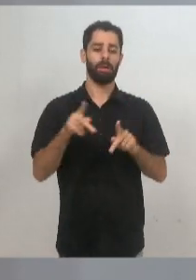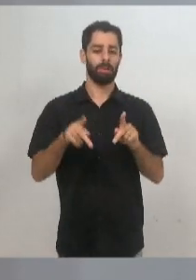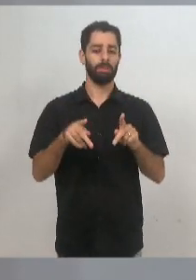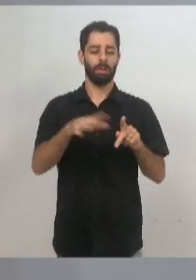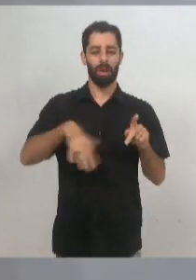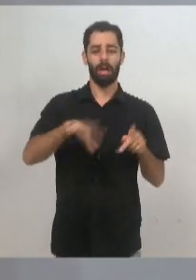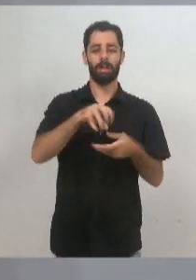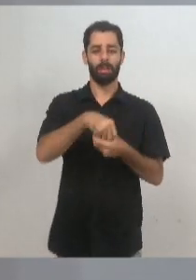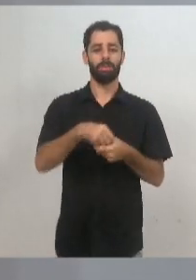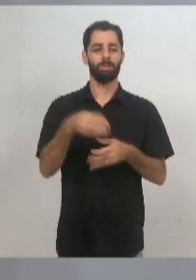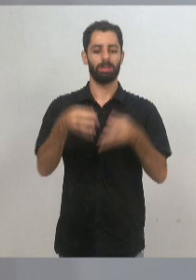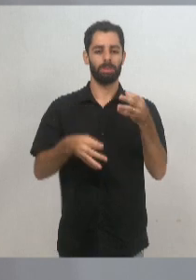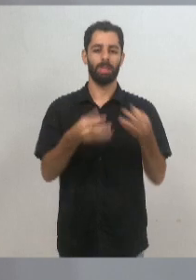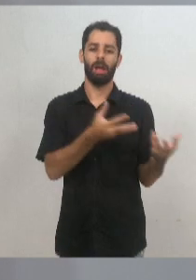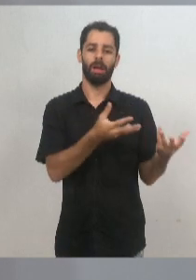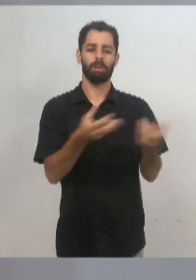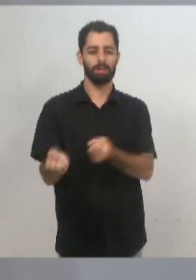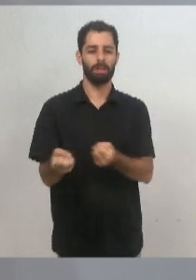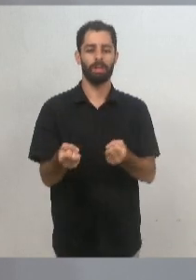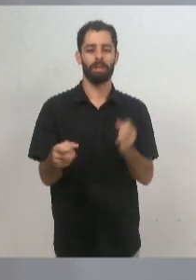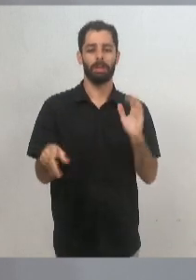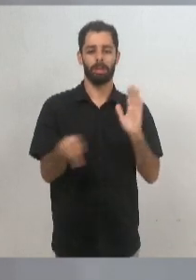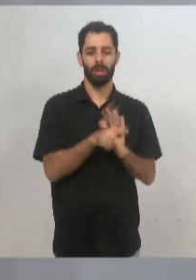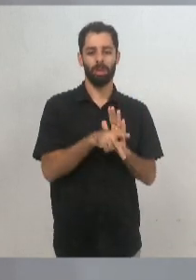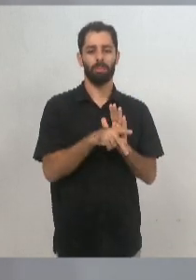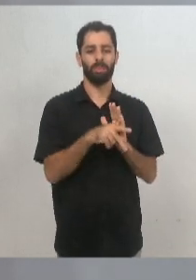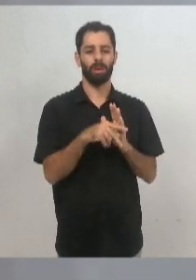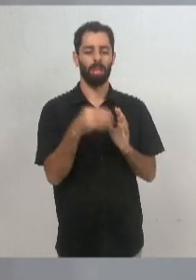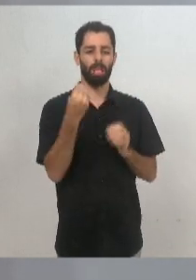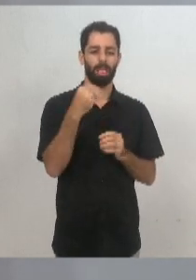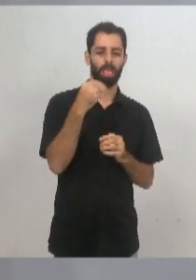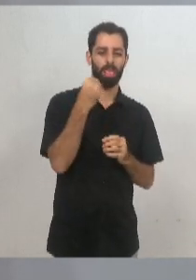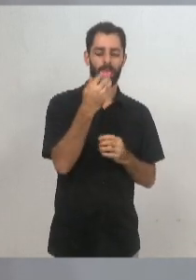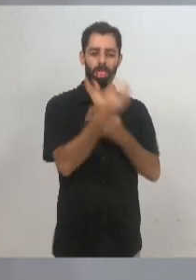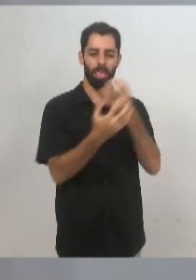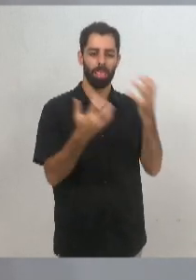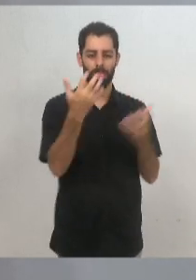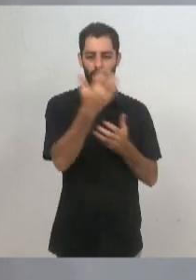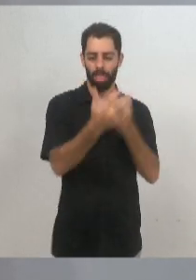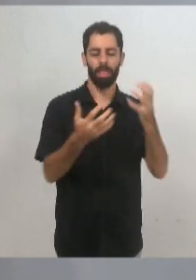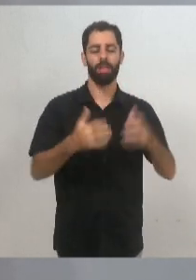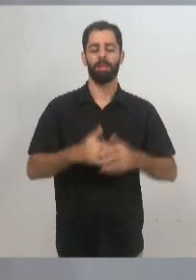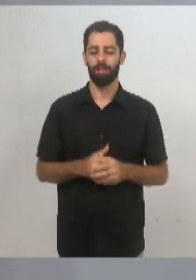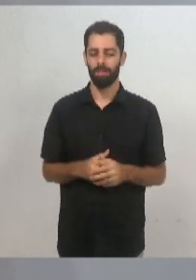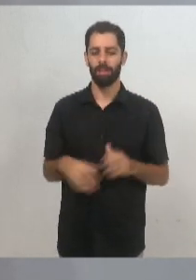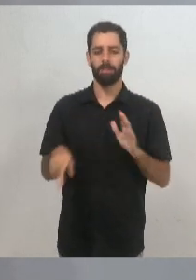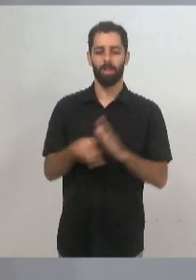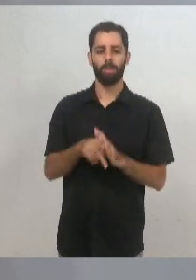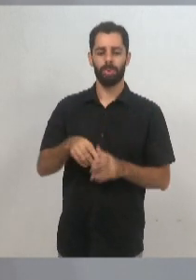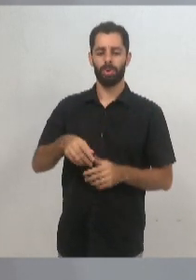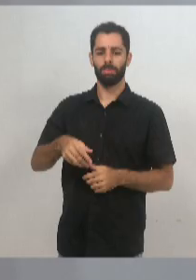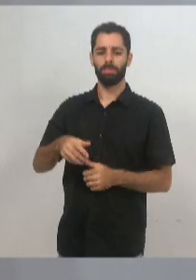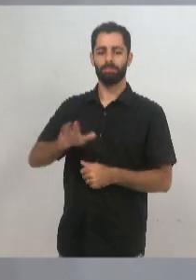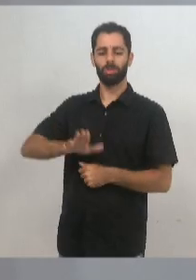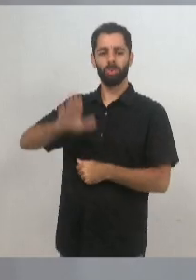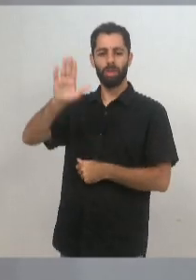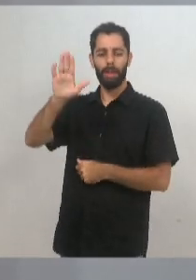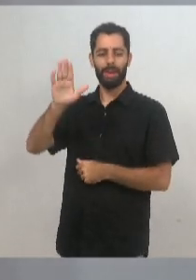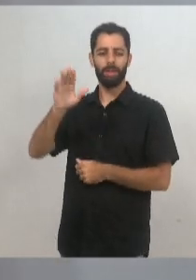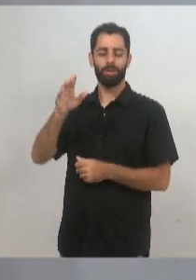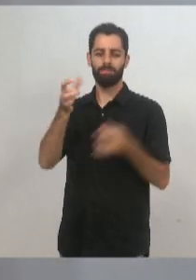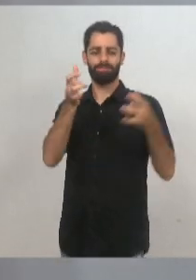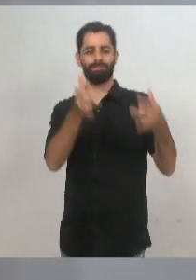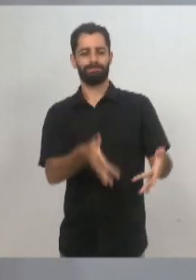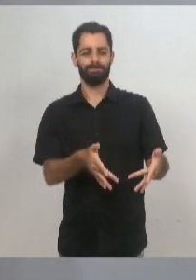estão então se vendendo por suas próprias convicções, jogando o seu juramento no lixo,